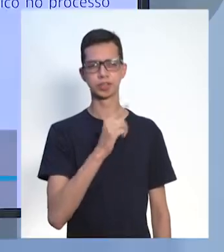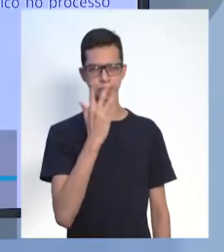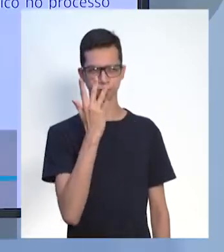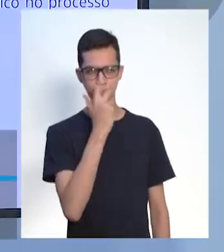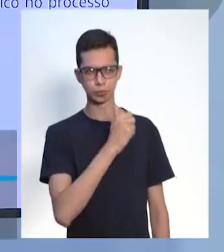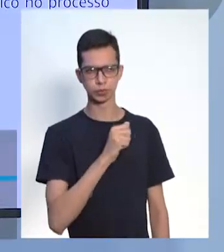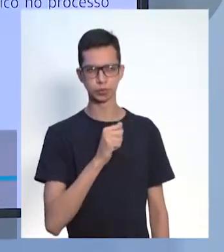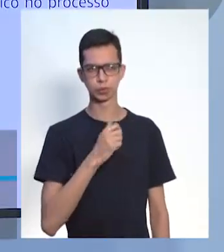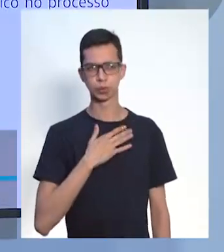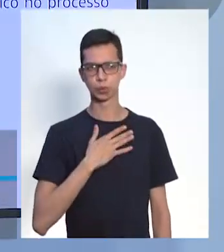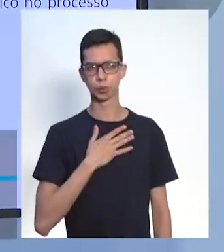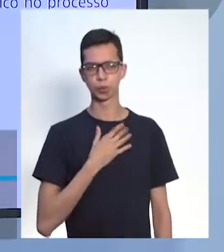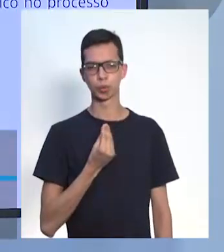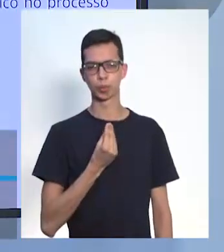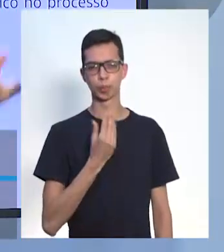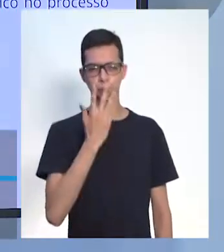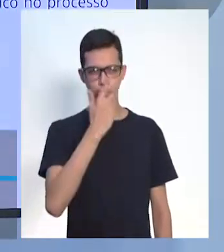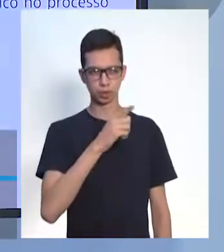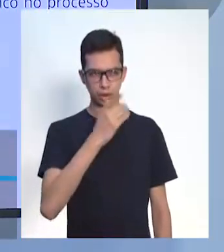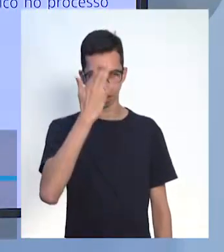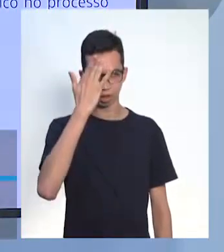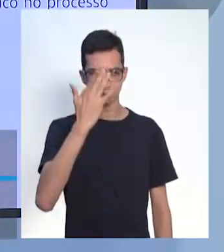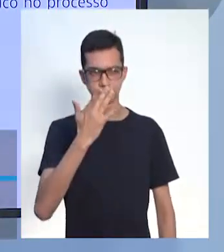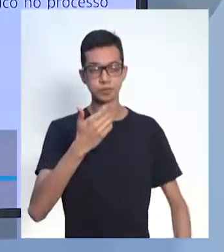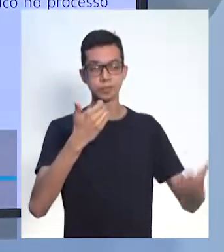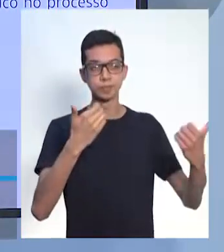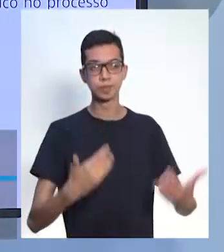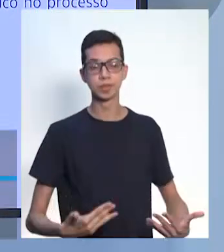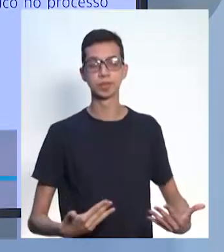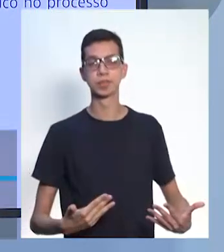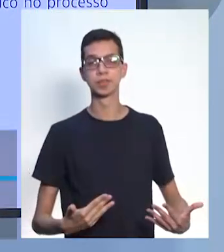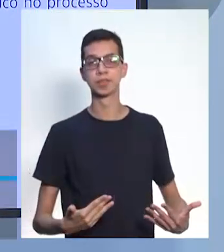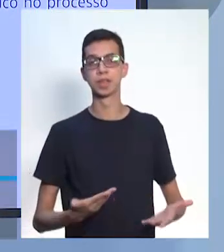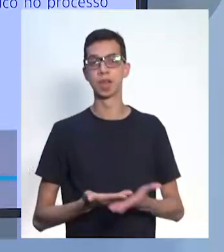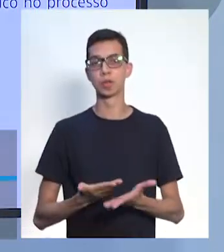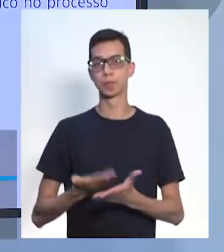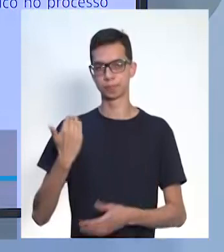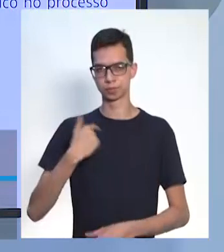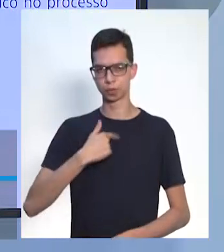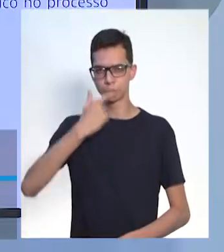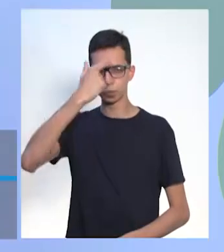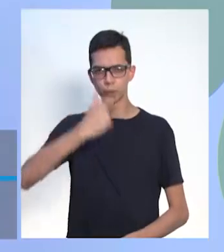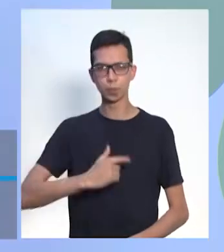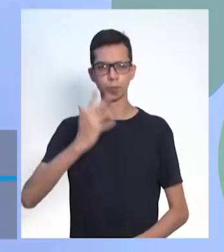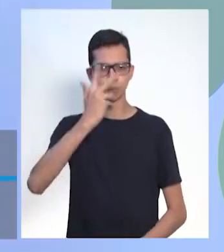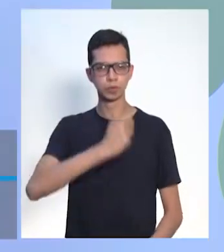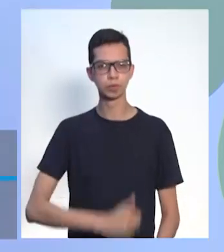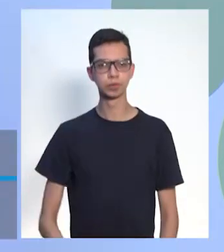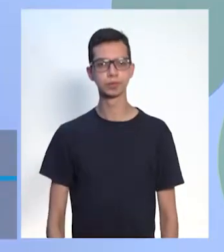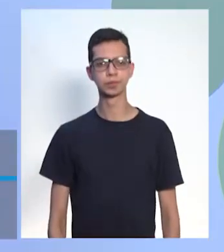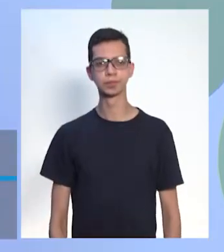bonito, meu? Eu fiquei bonito? Você deu uma explicação sobre bonito na aula anterior? Fiquei bonito?